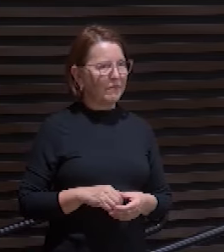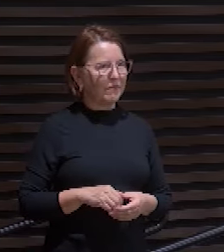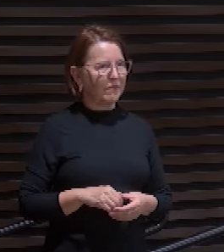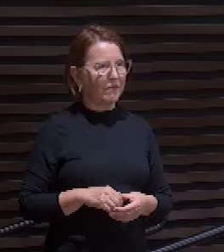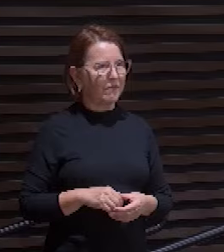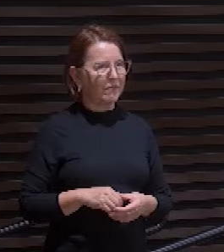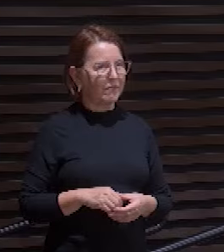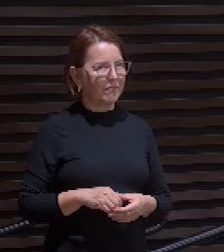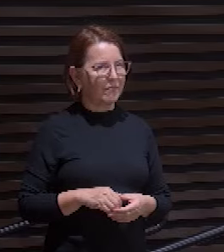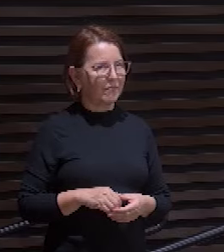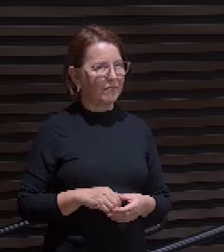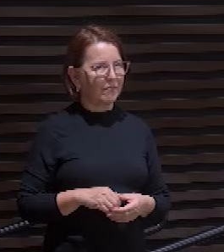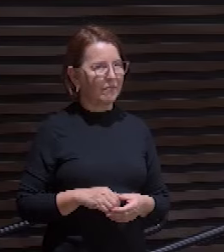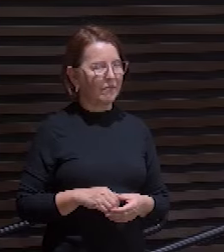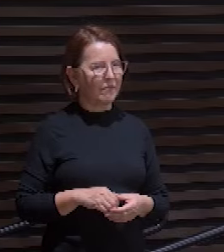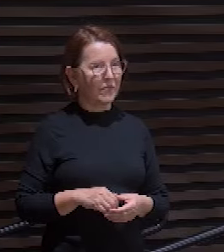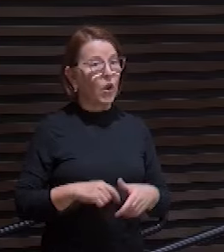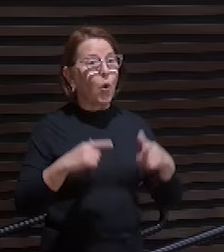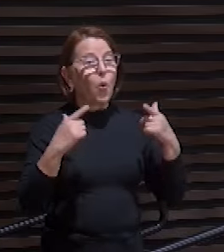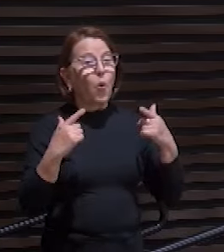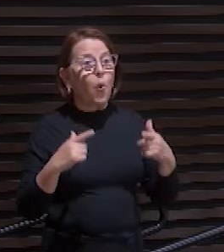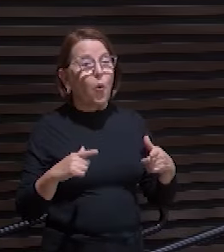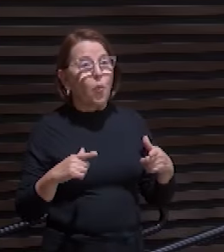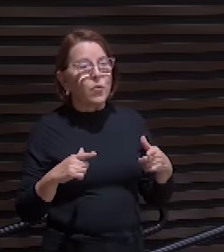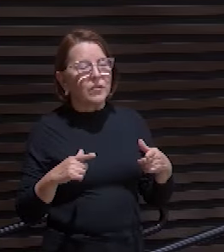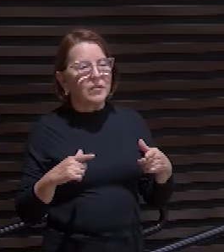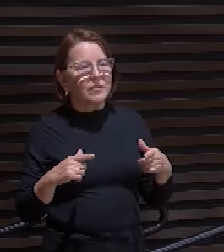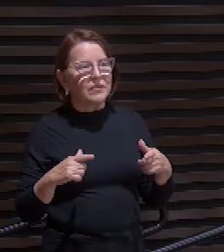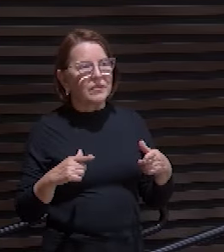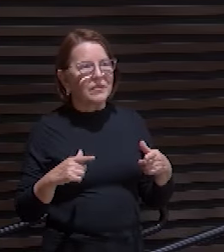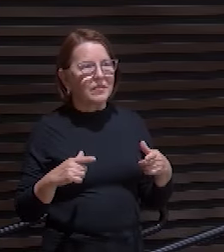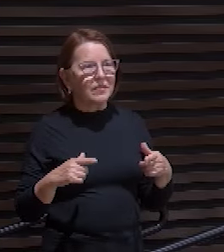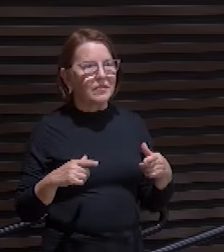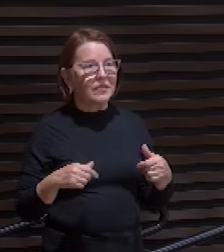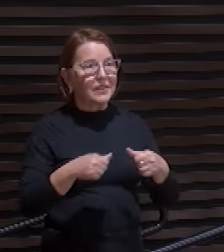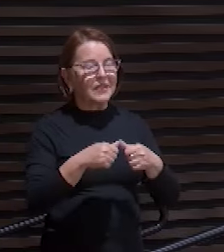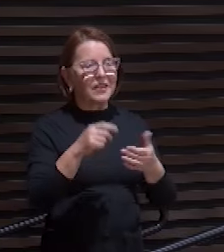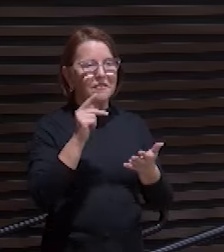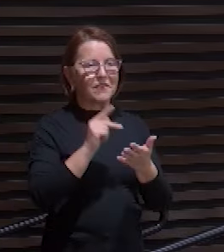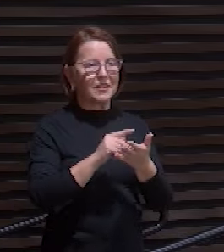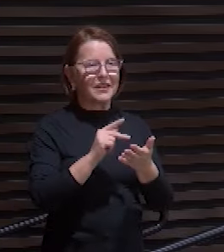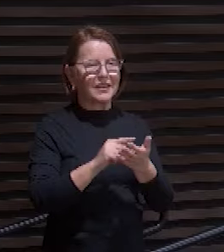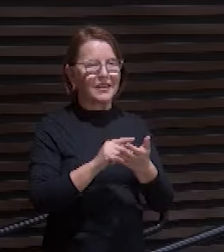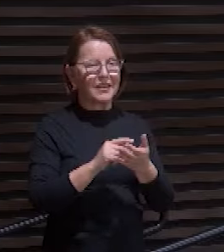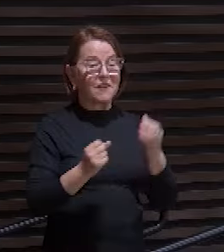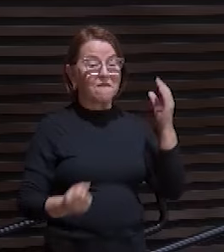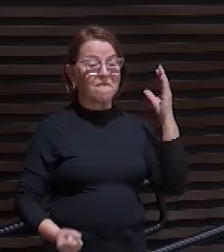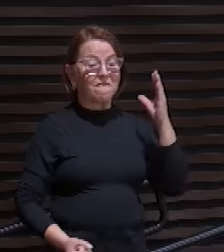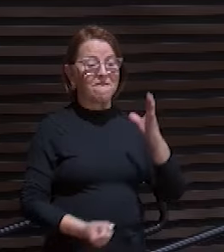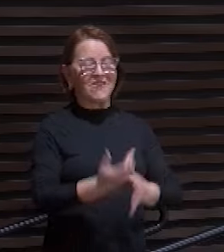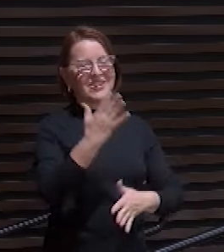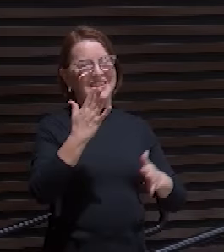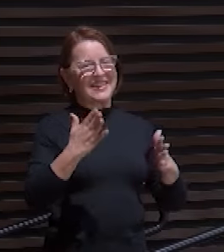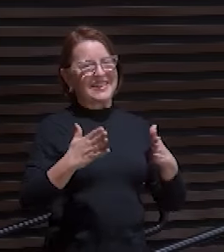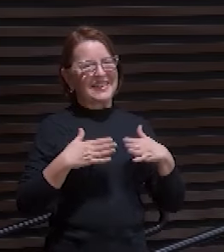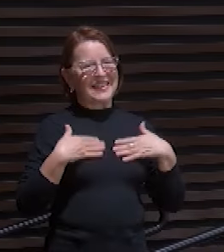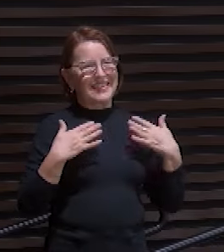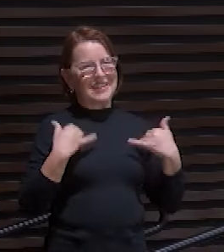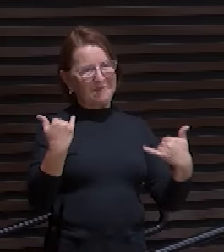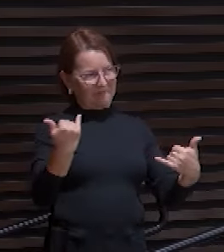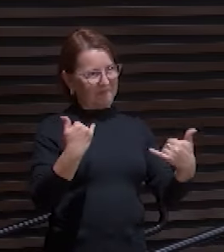Onde, meus queridos irmãos, está a verdadeira fonte de contentamento? Fala para